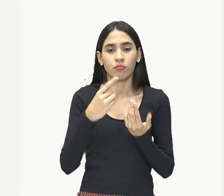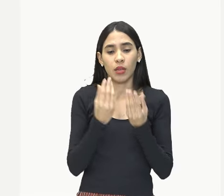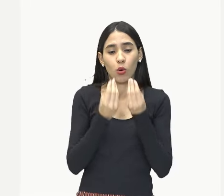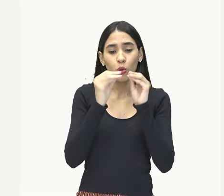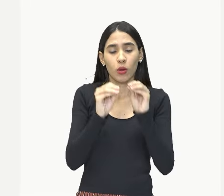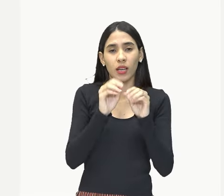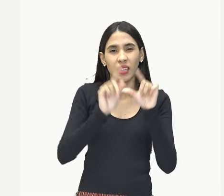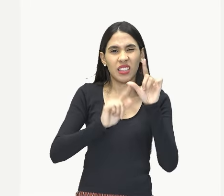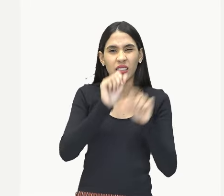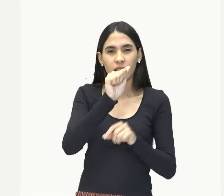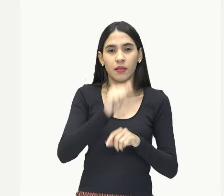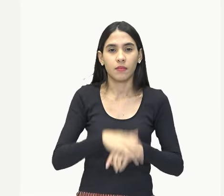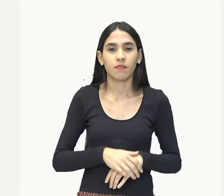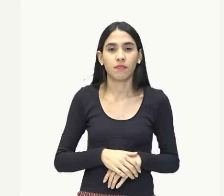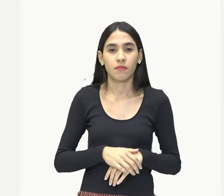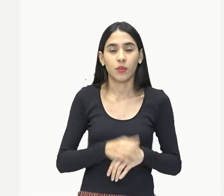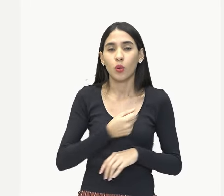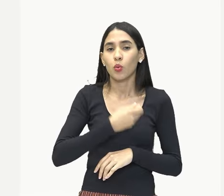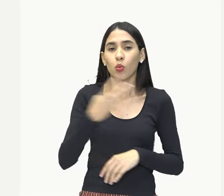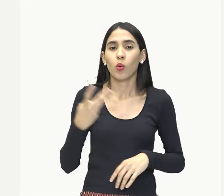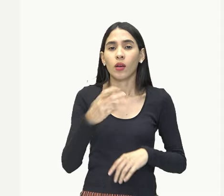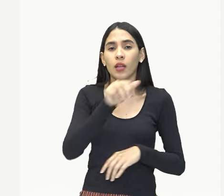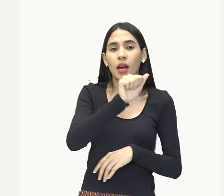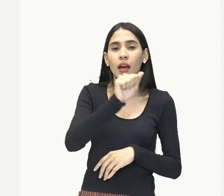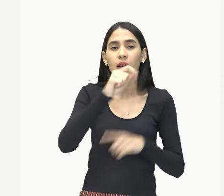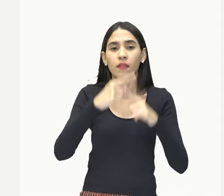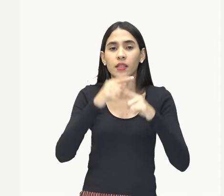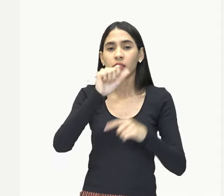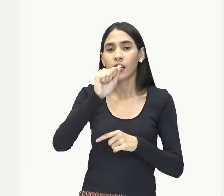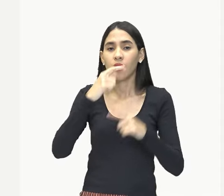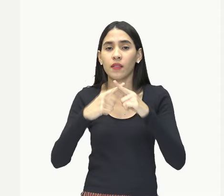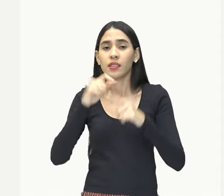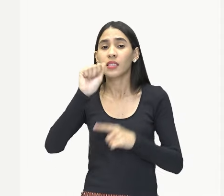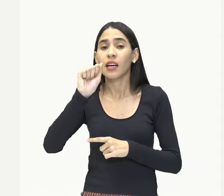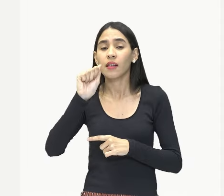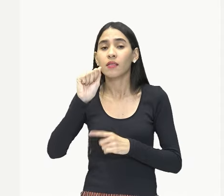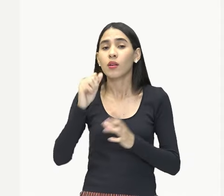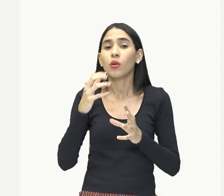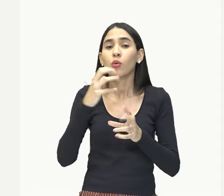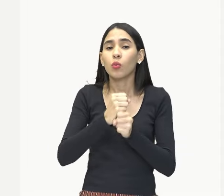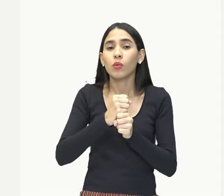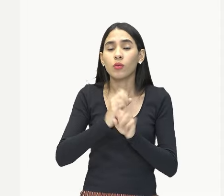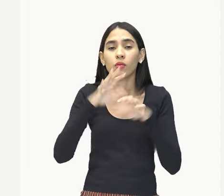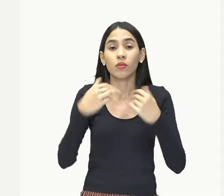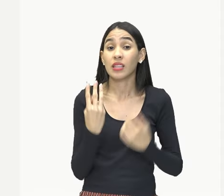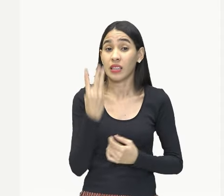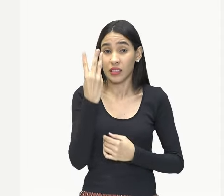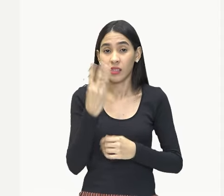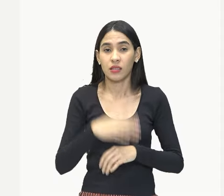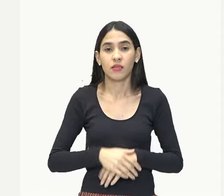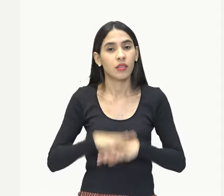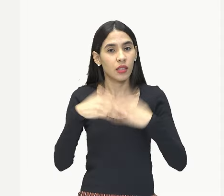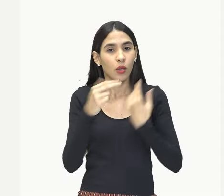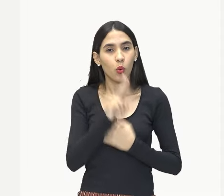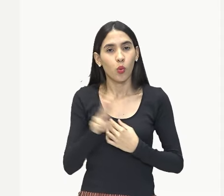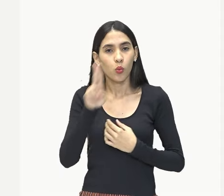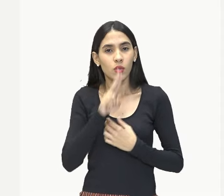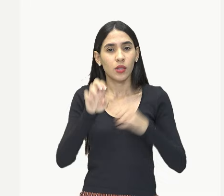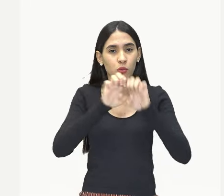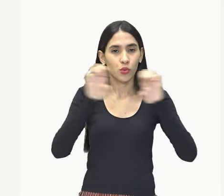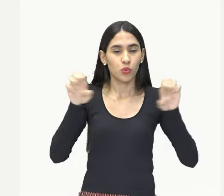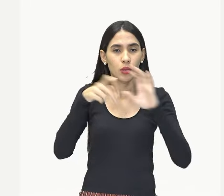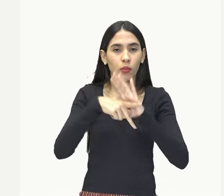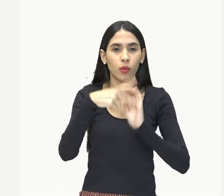Quantas vezes aqui o A apareceu na multiplicação? Três. Então, aplicando ali propriedade de